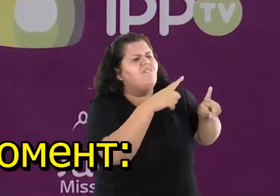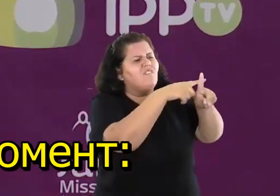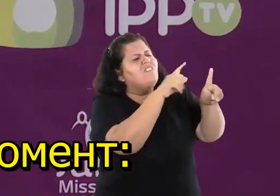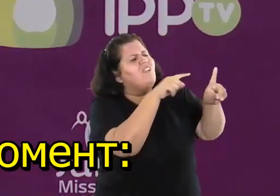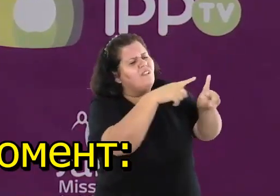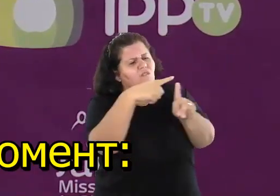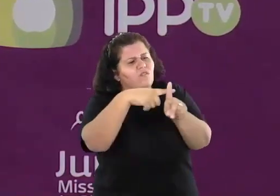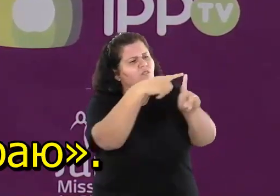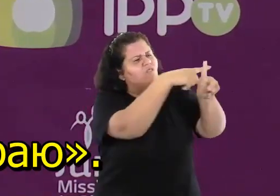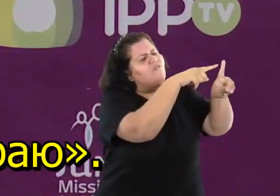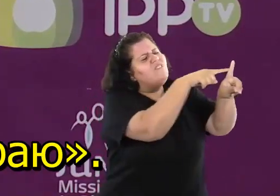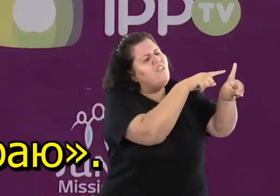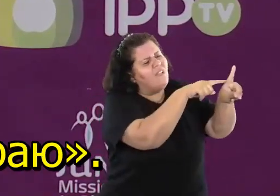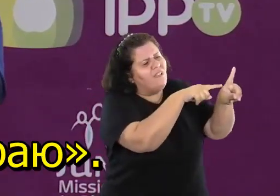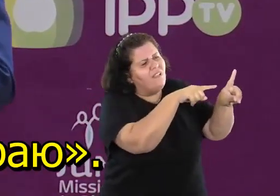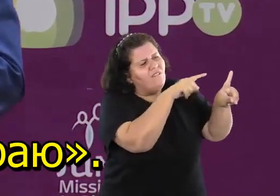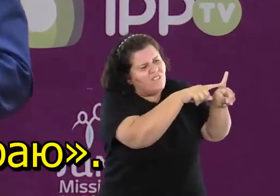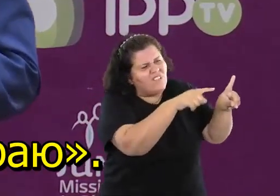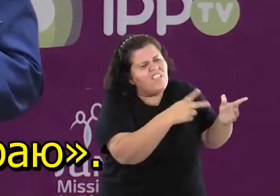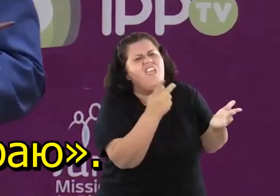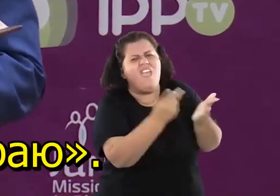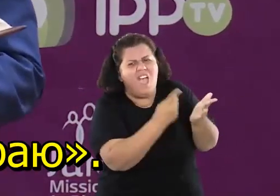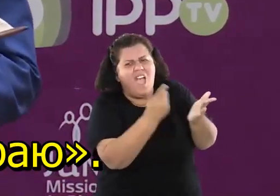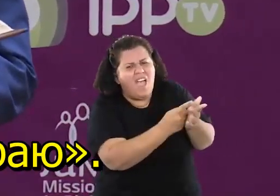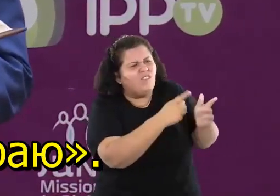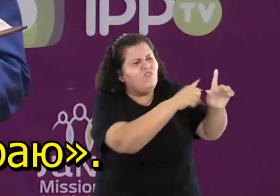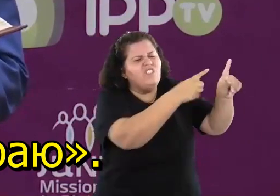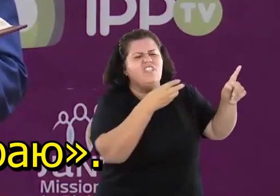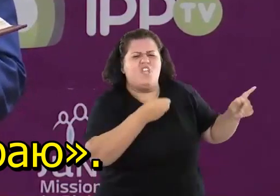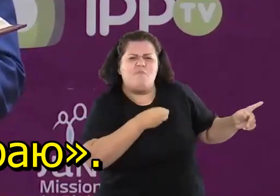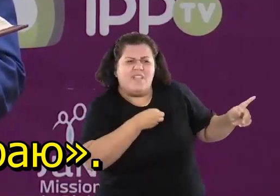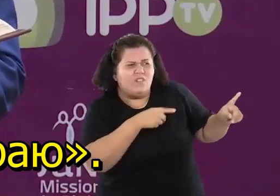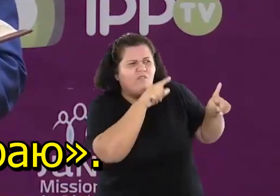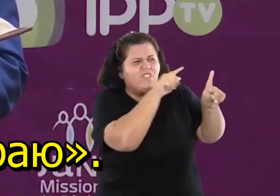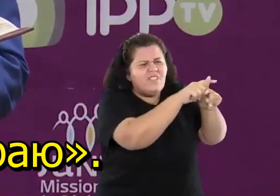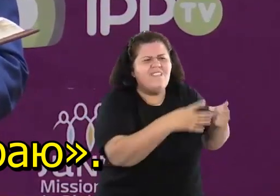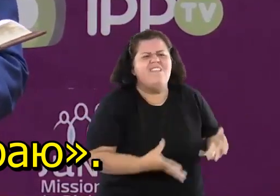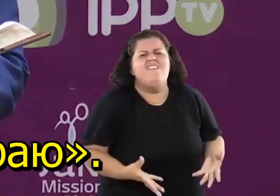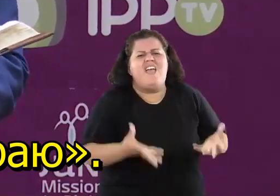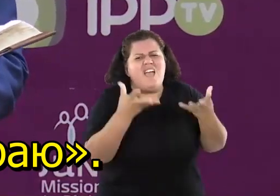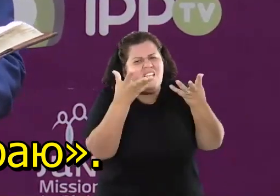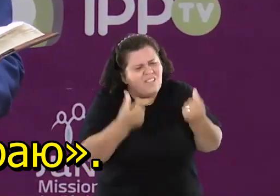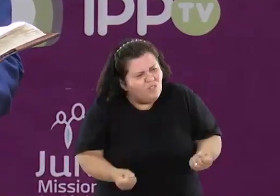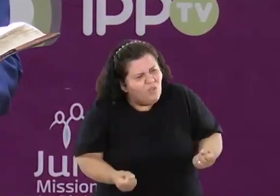última hora: em verdade te digo que hoje estarás comigo no